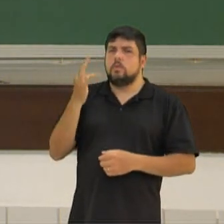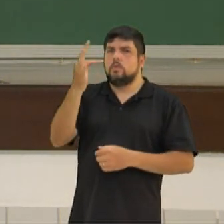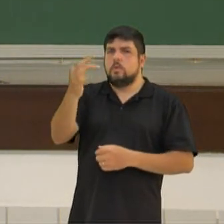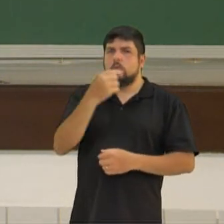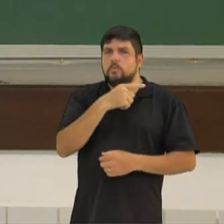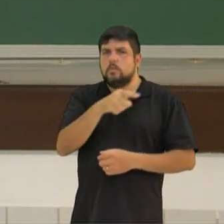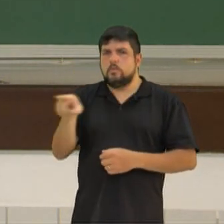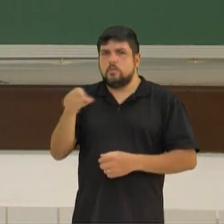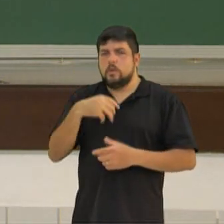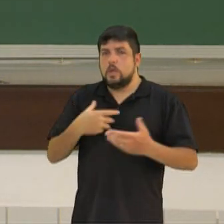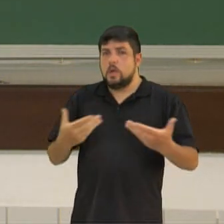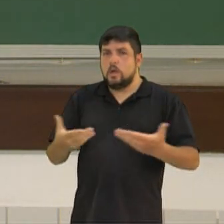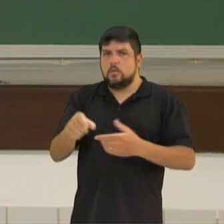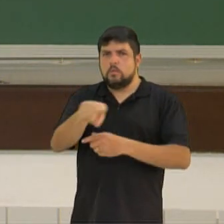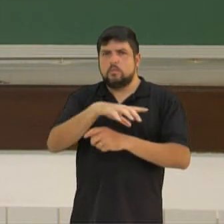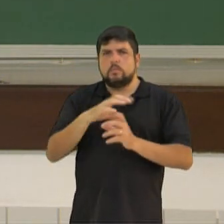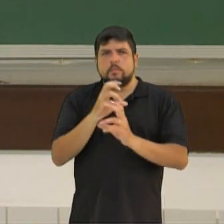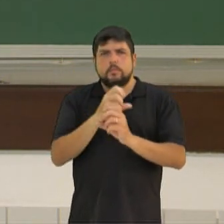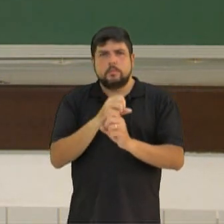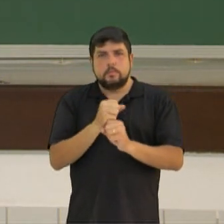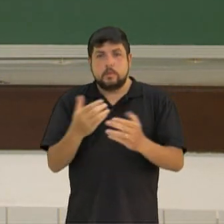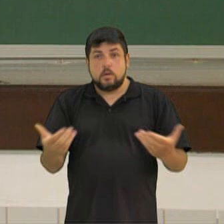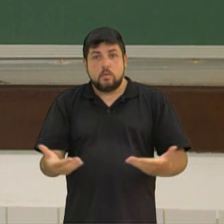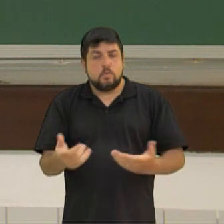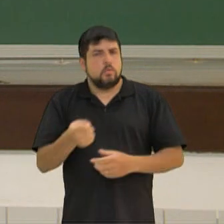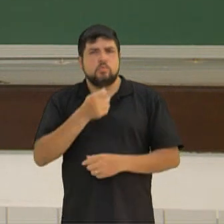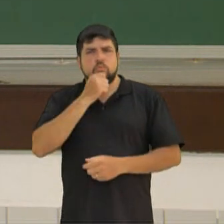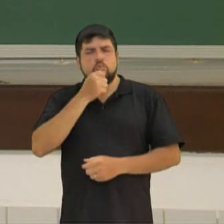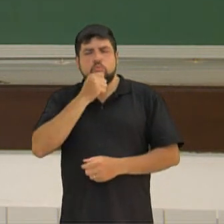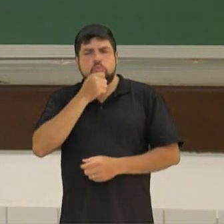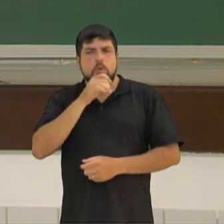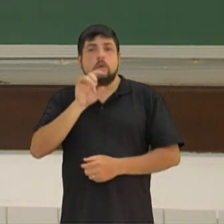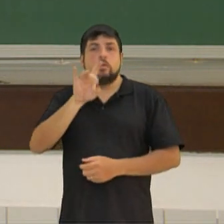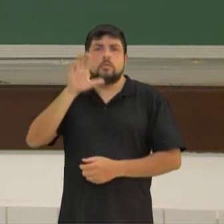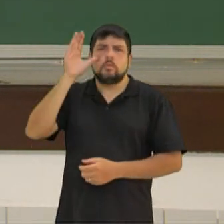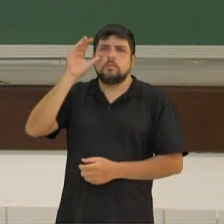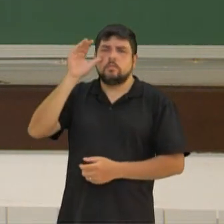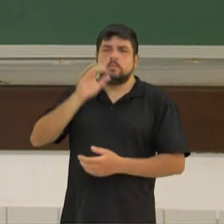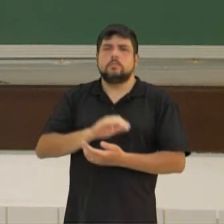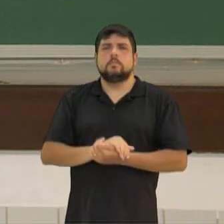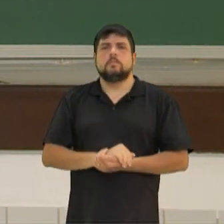não vai precisar calcular, usar ela, tá? Só por curiosidade mesmo.